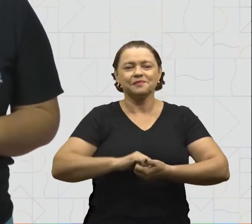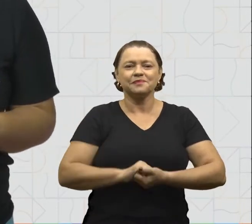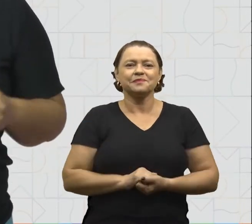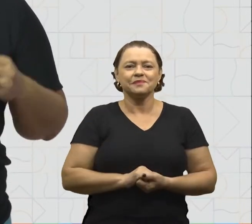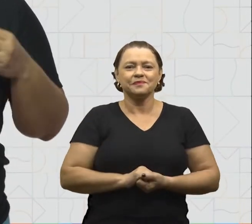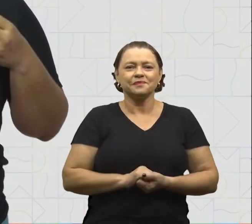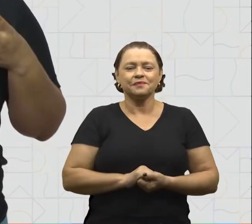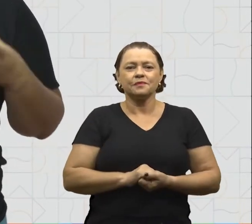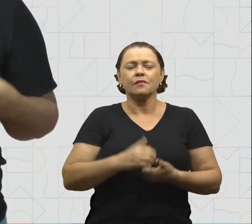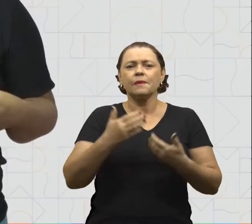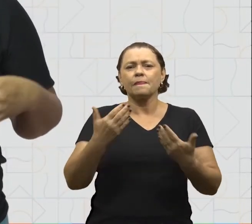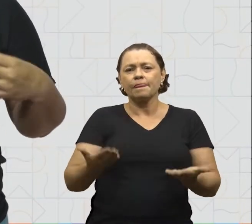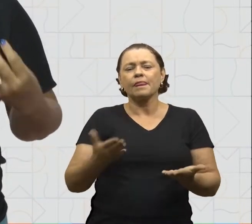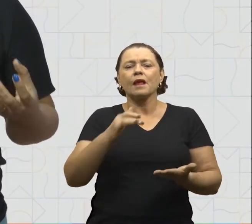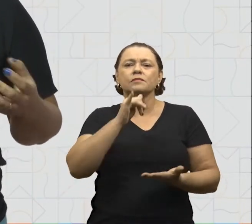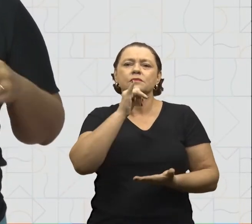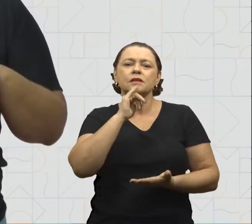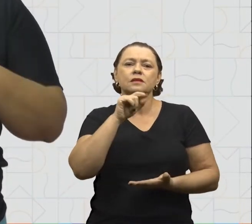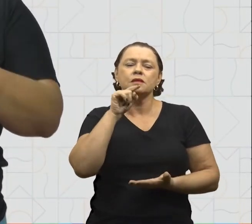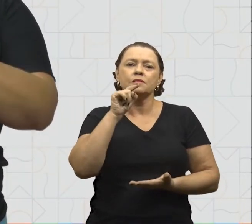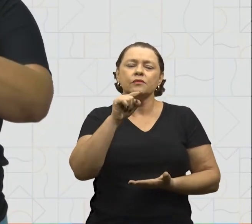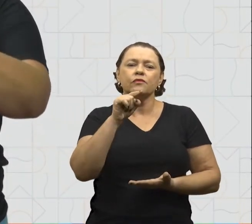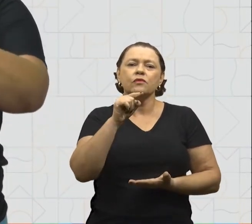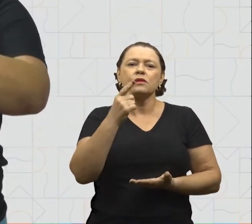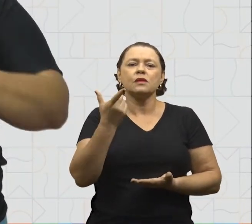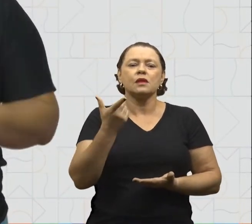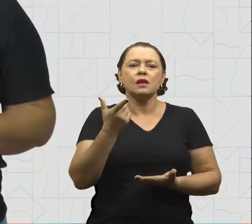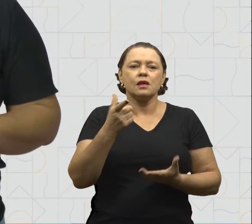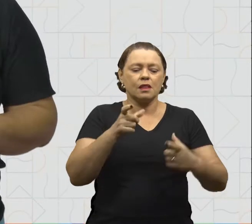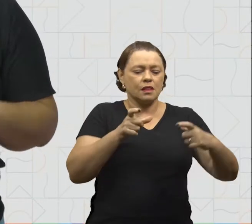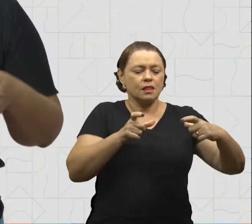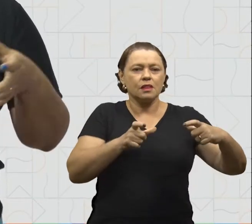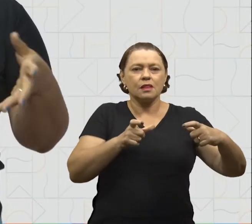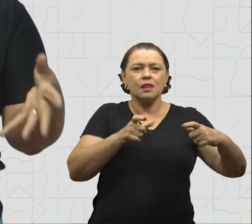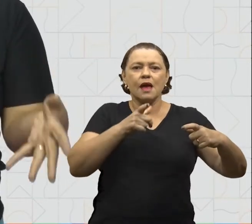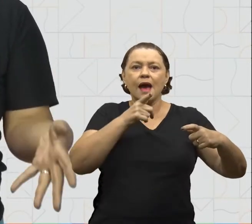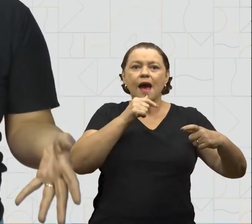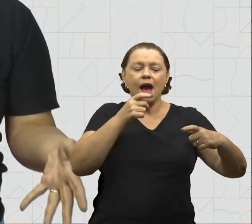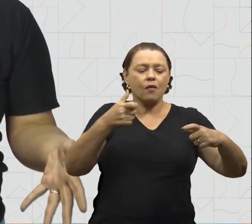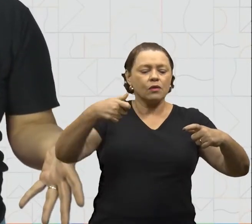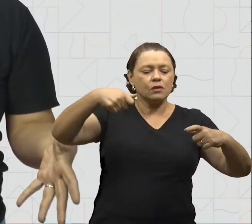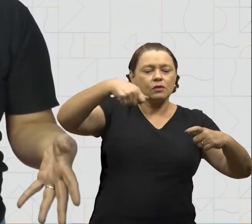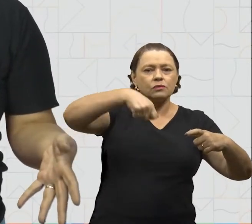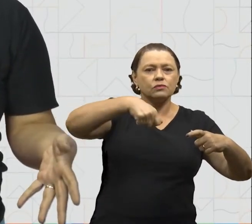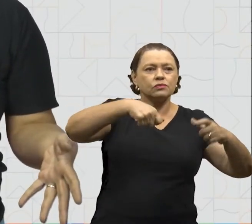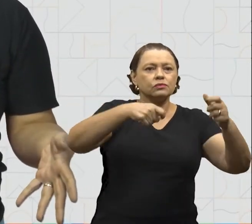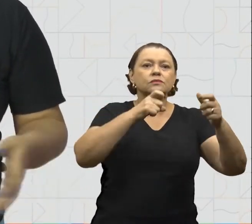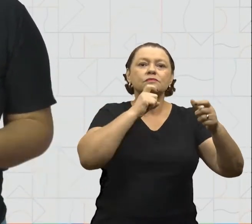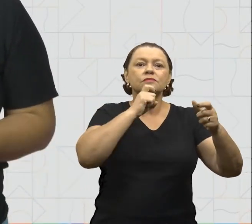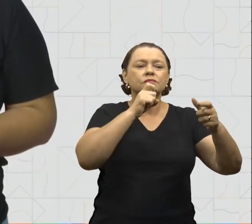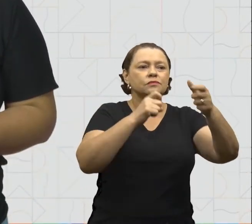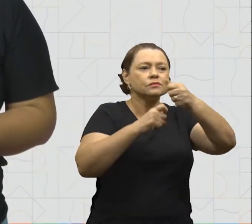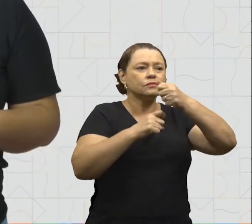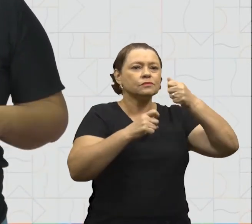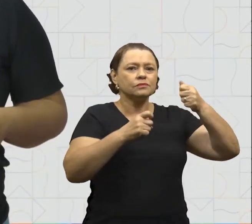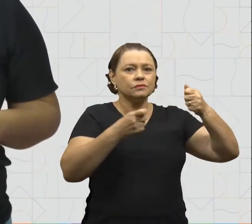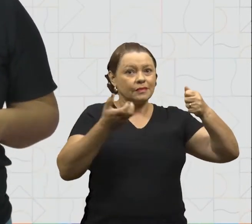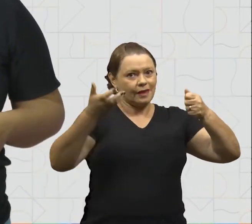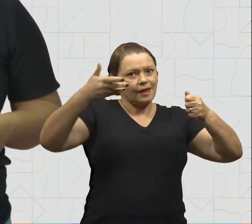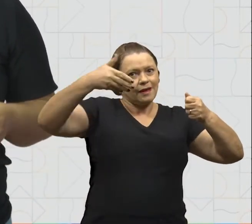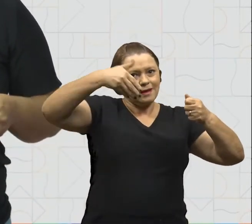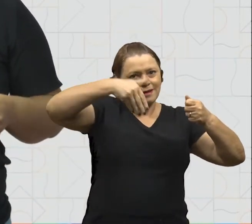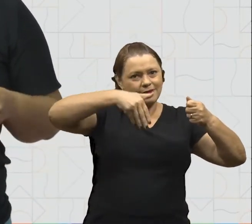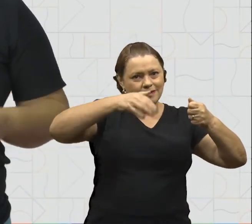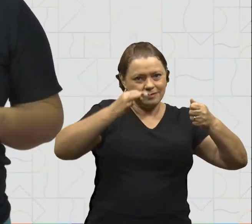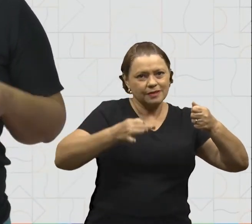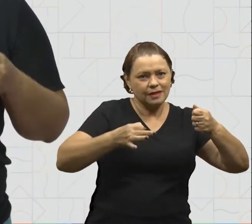Quando você coloca água nas formas de gelo, ela está no estado líquido, correto? Em